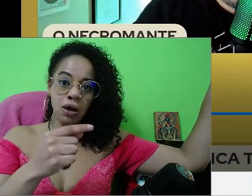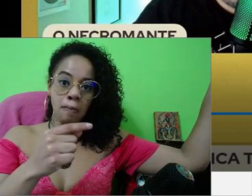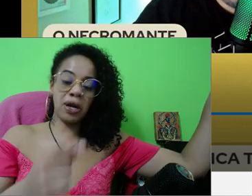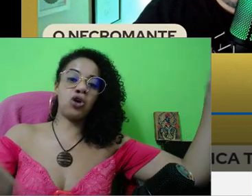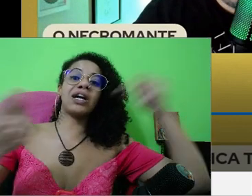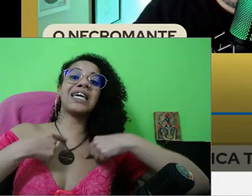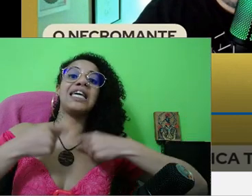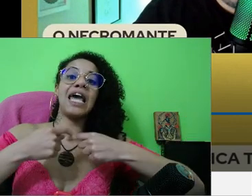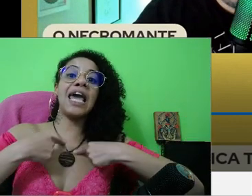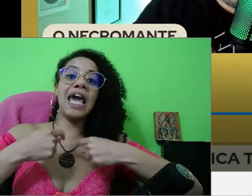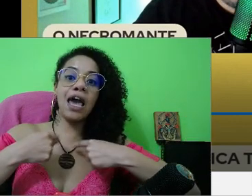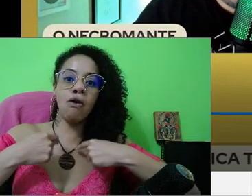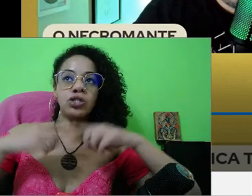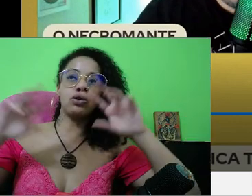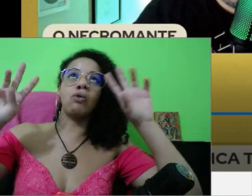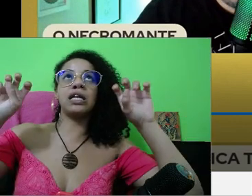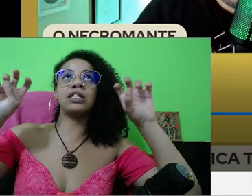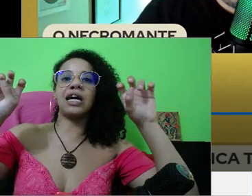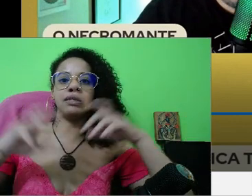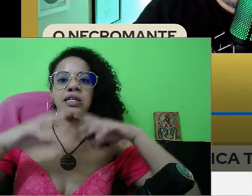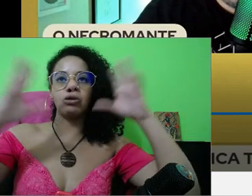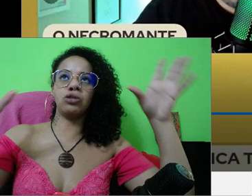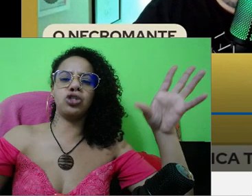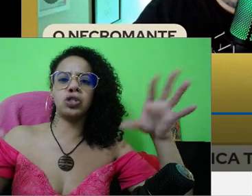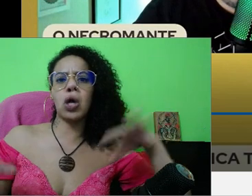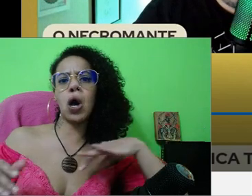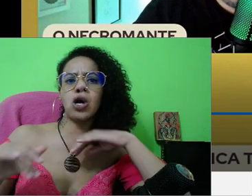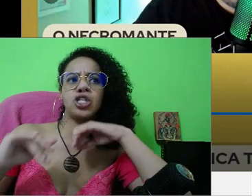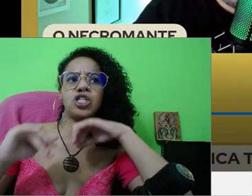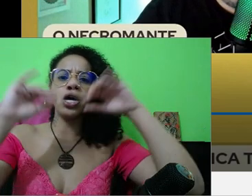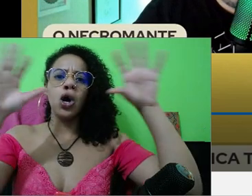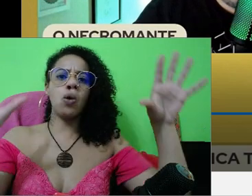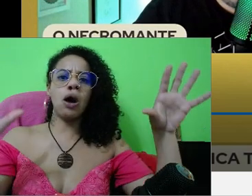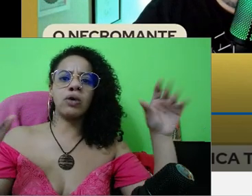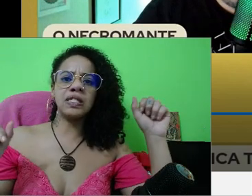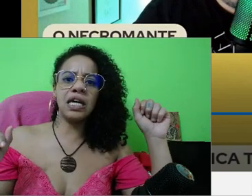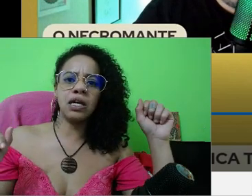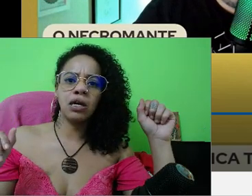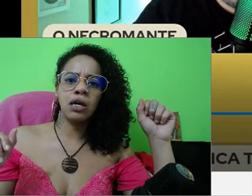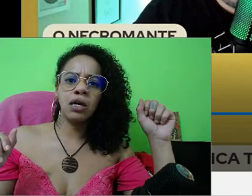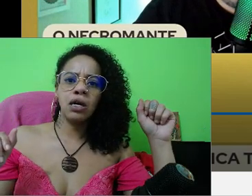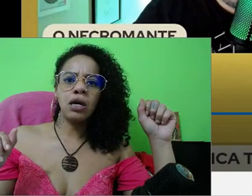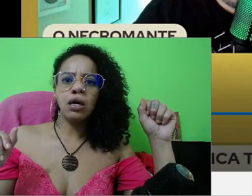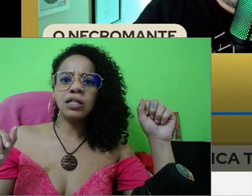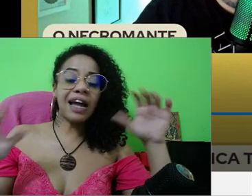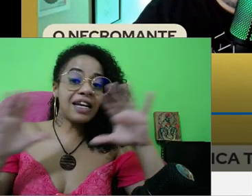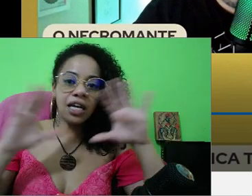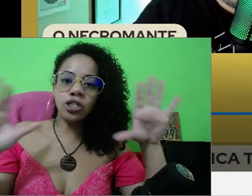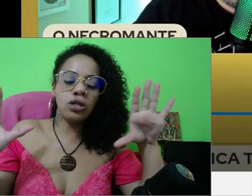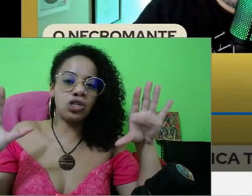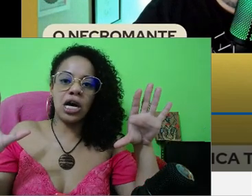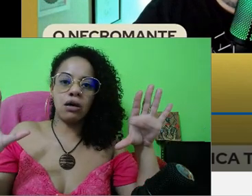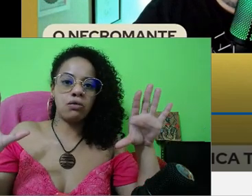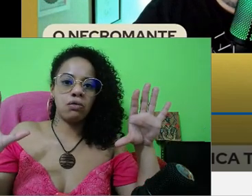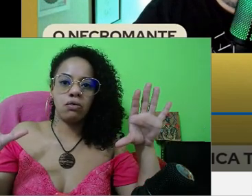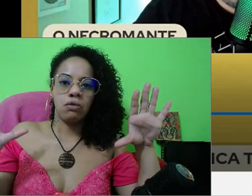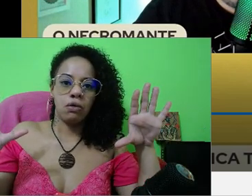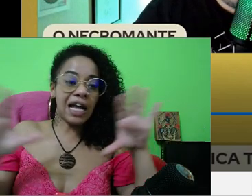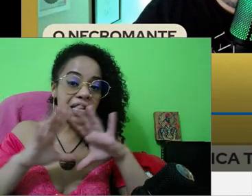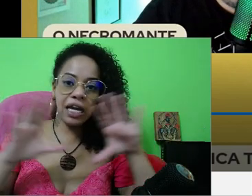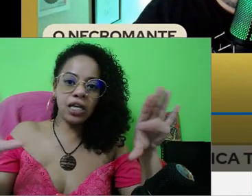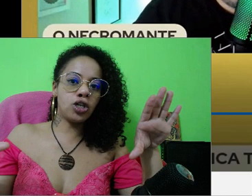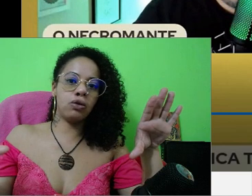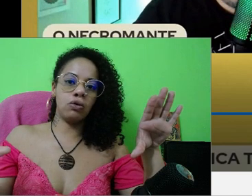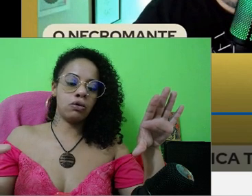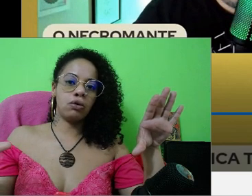aconteceu para colocar aqui eu estou entre aspas causando discórdia ou algo assim tá nítido já